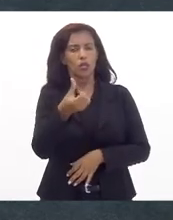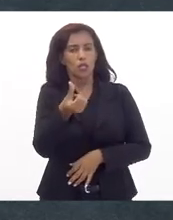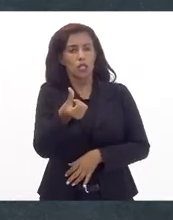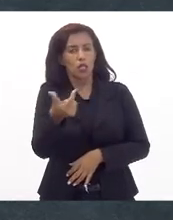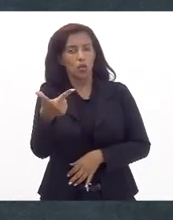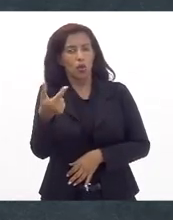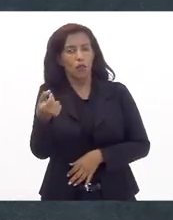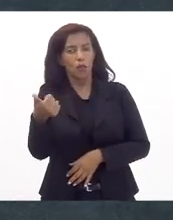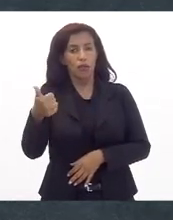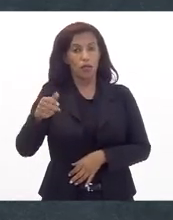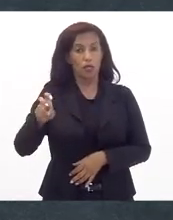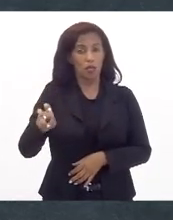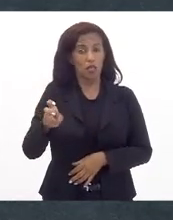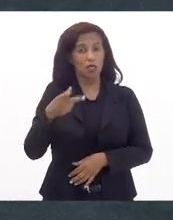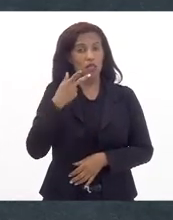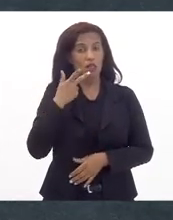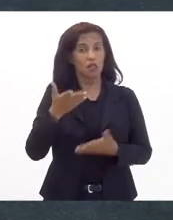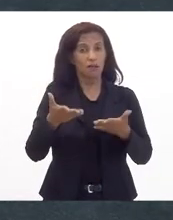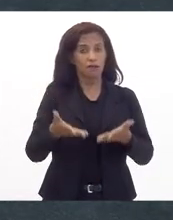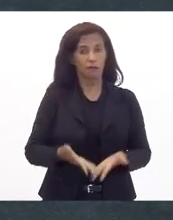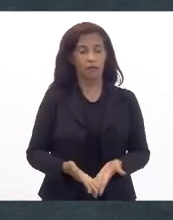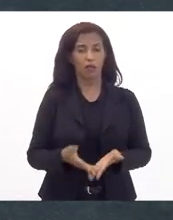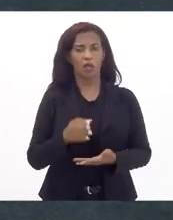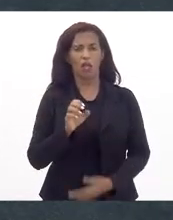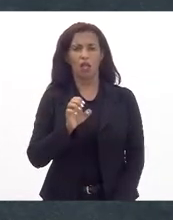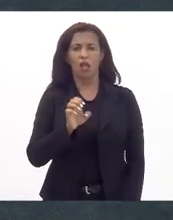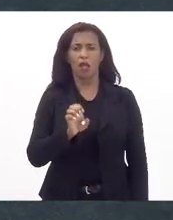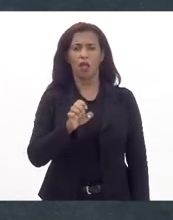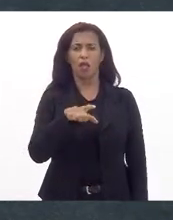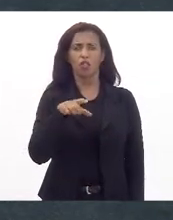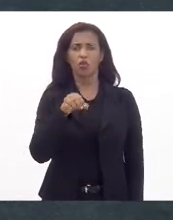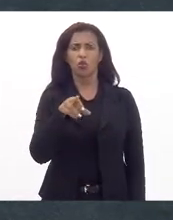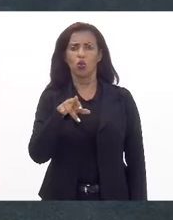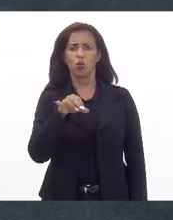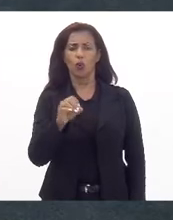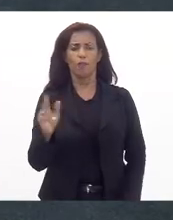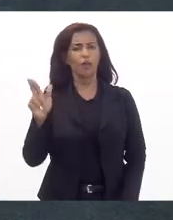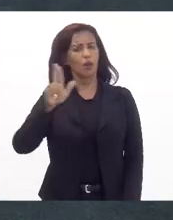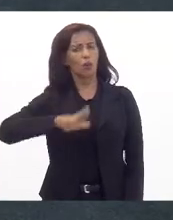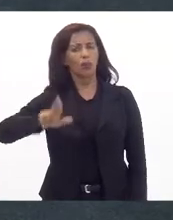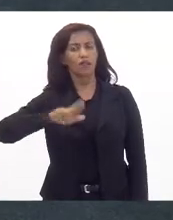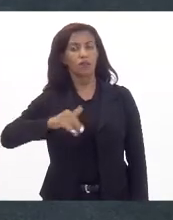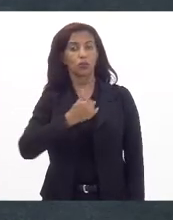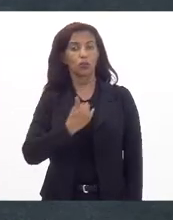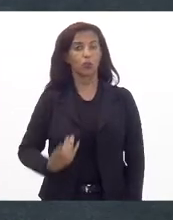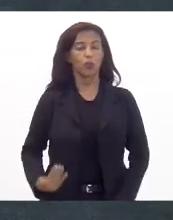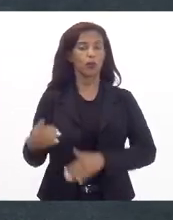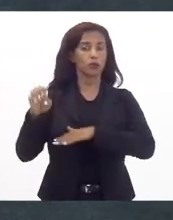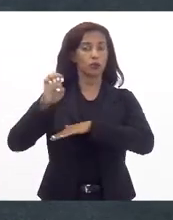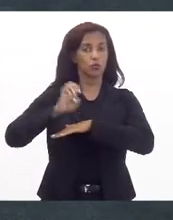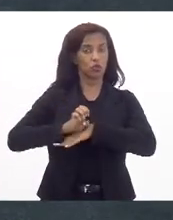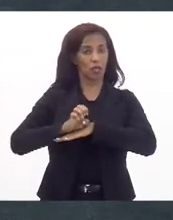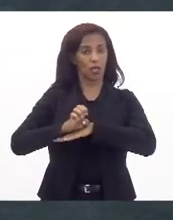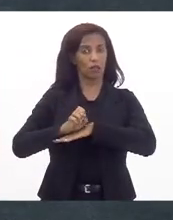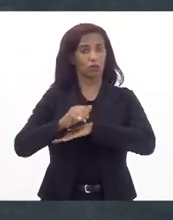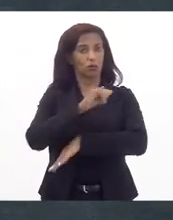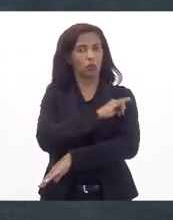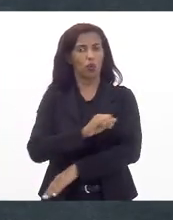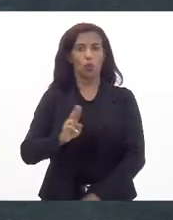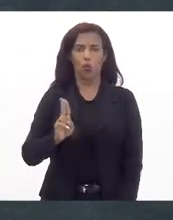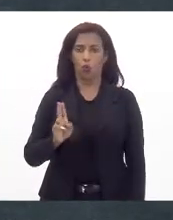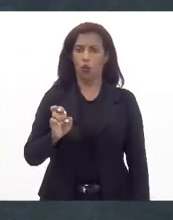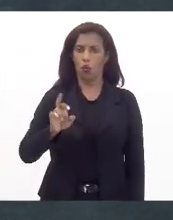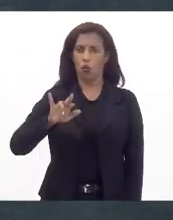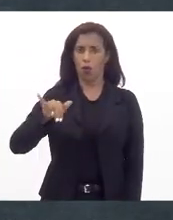206/2015 que dispõe sobre a isonomia entre as Universidades públicas do Estado do Rio de Janeiro UERJ e